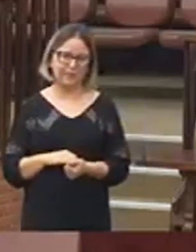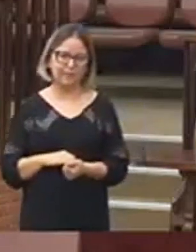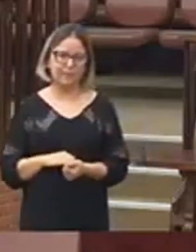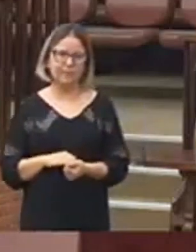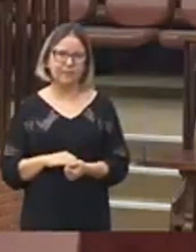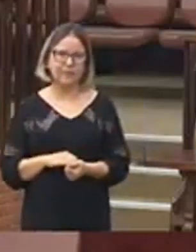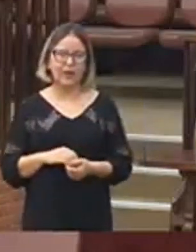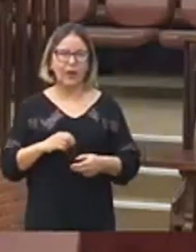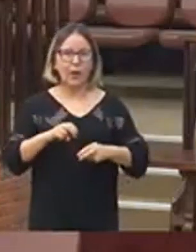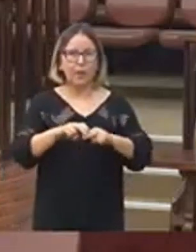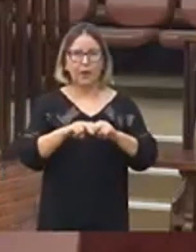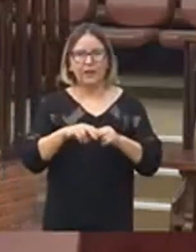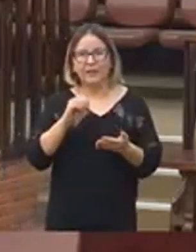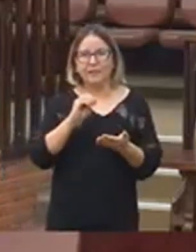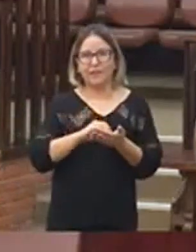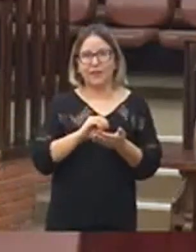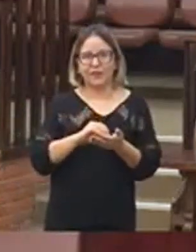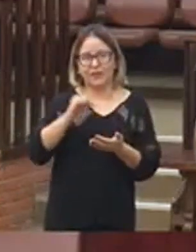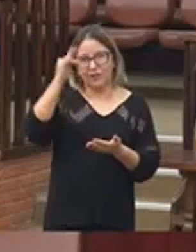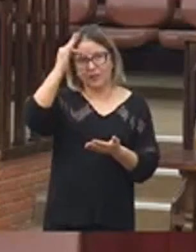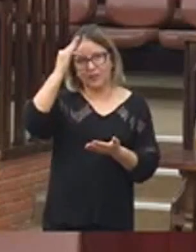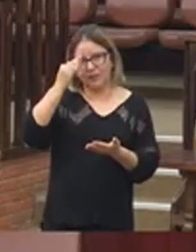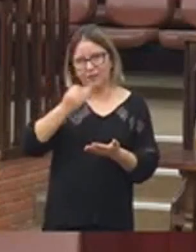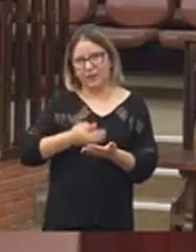Por causa da incredulidade.